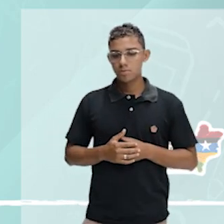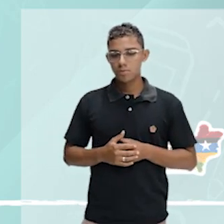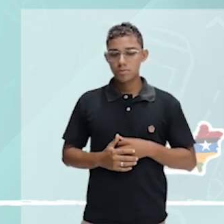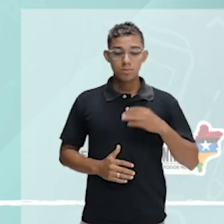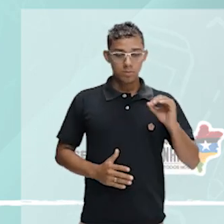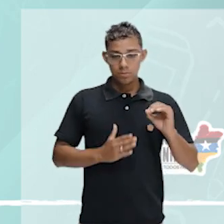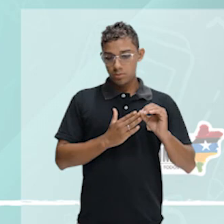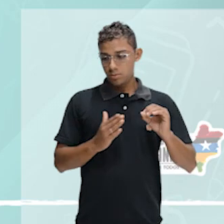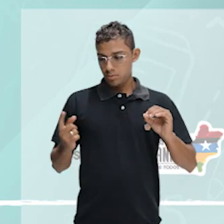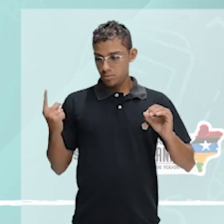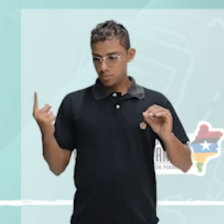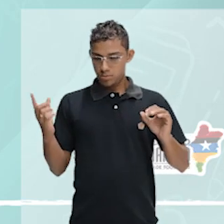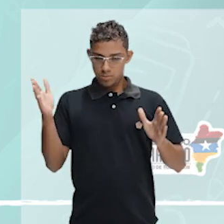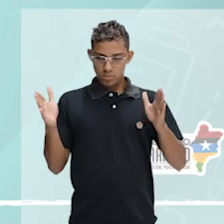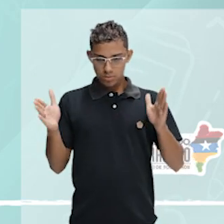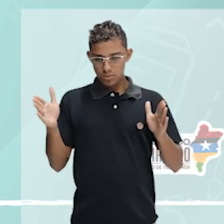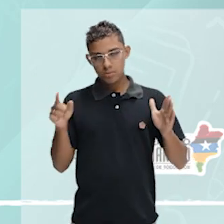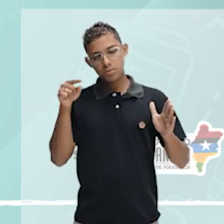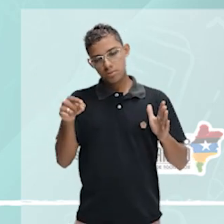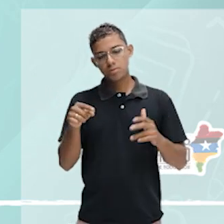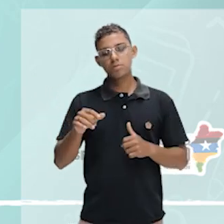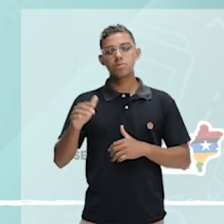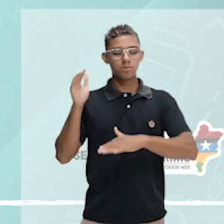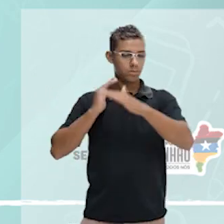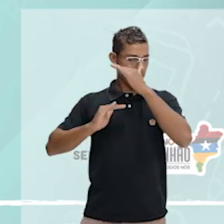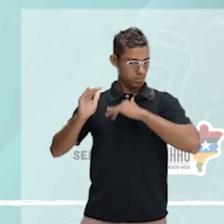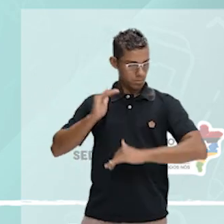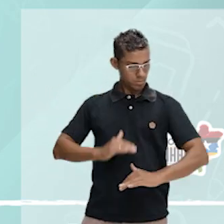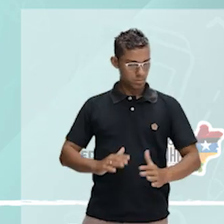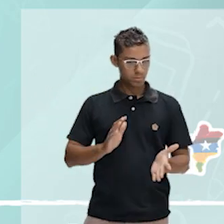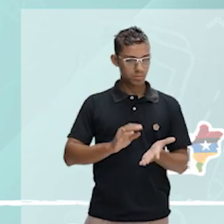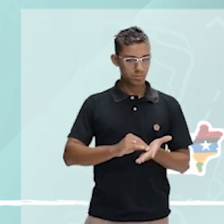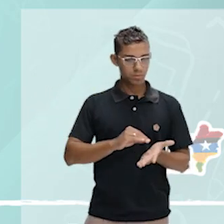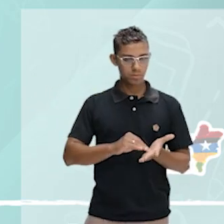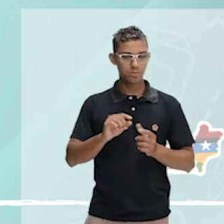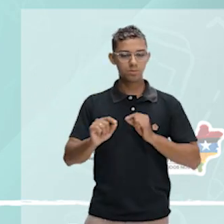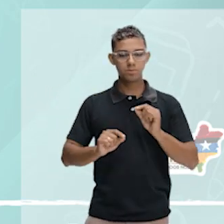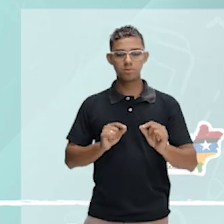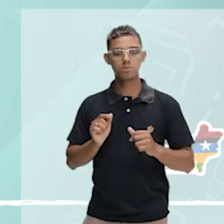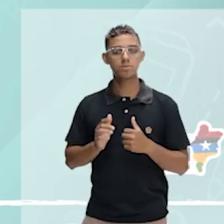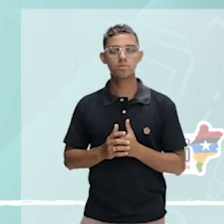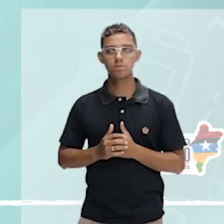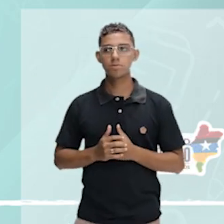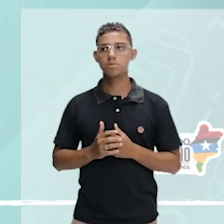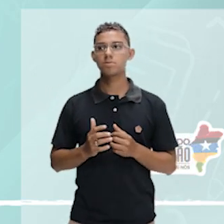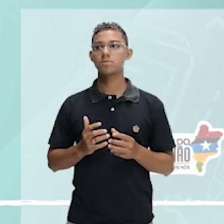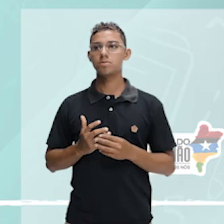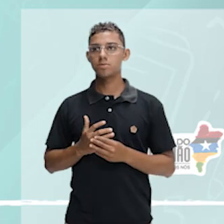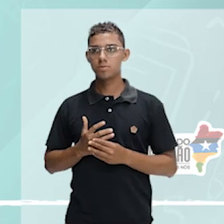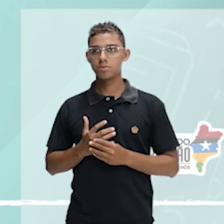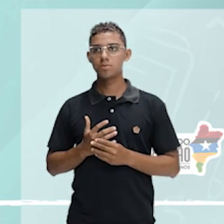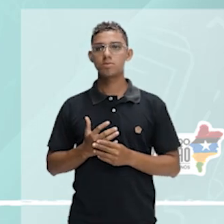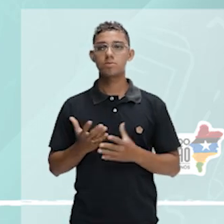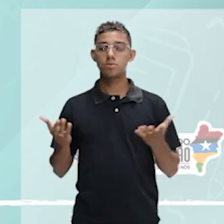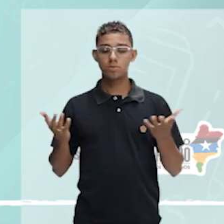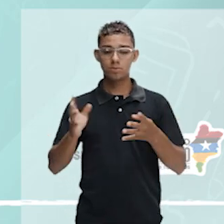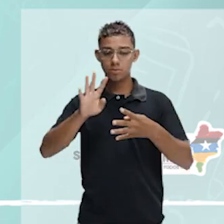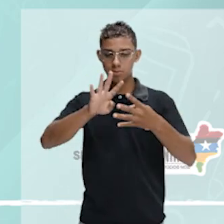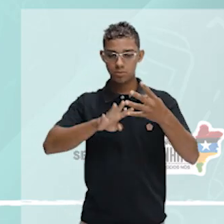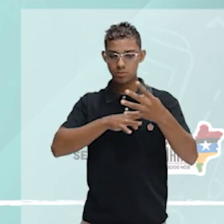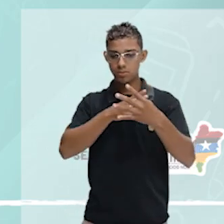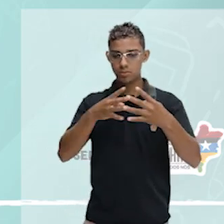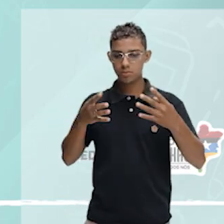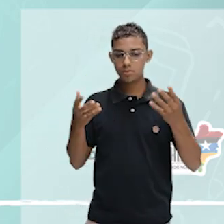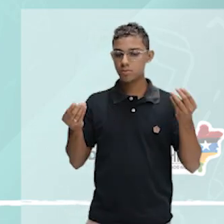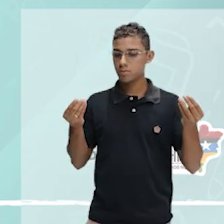real Quem é que tá faltando meu povo tá faltando fazer a representação gráfica e para